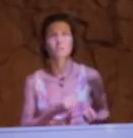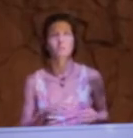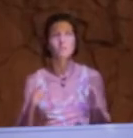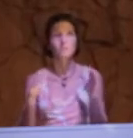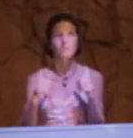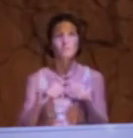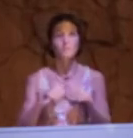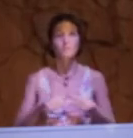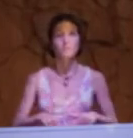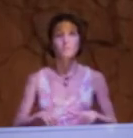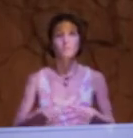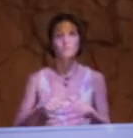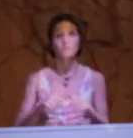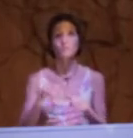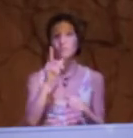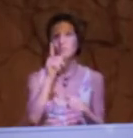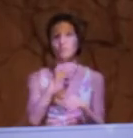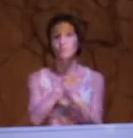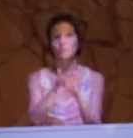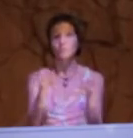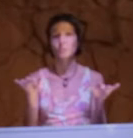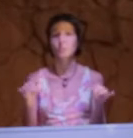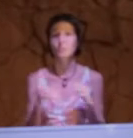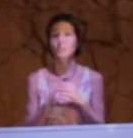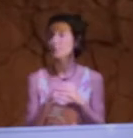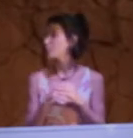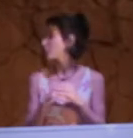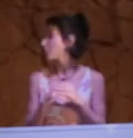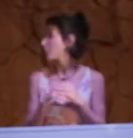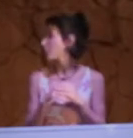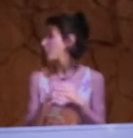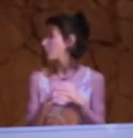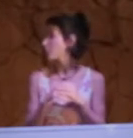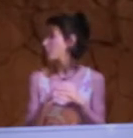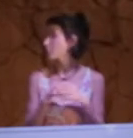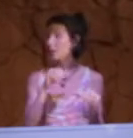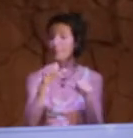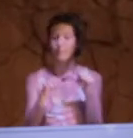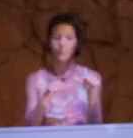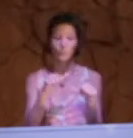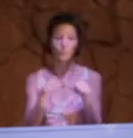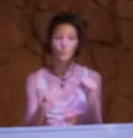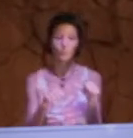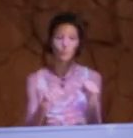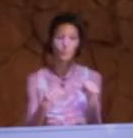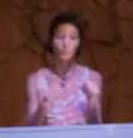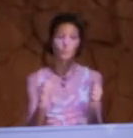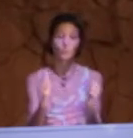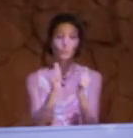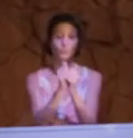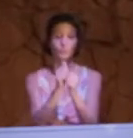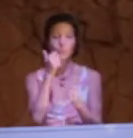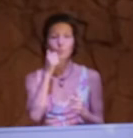na minha família. Então, eu também vou migrar, claro que no início junto com a minha mãe, para tentar sobreviver, né, que ela